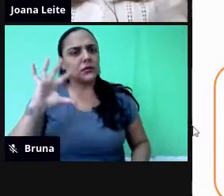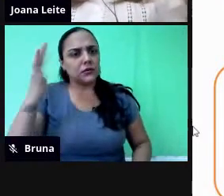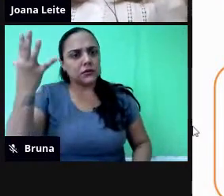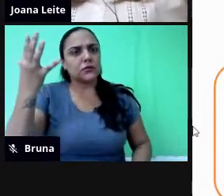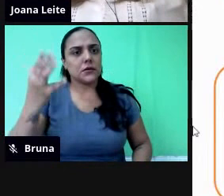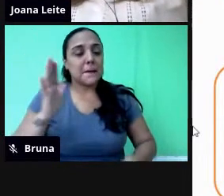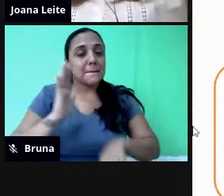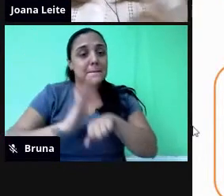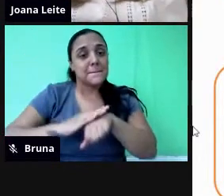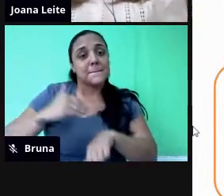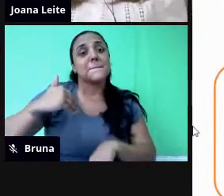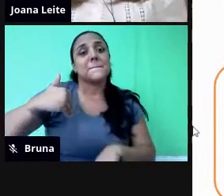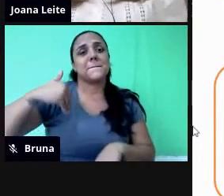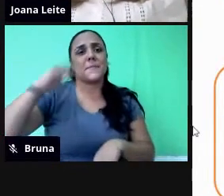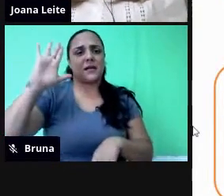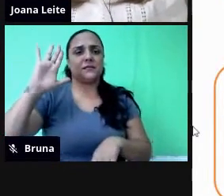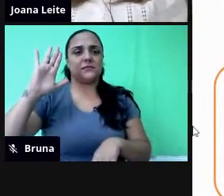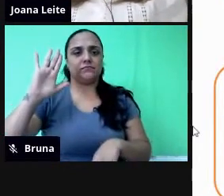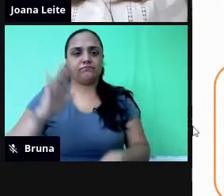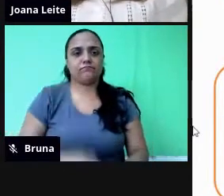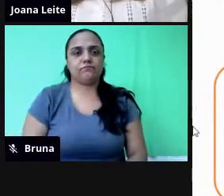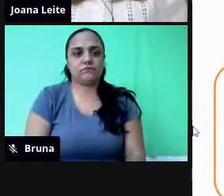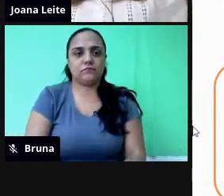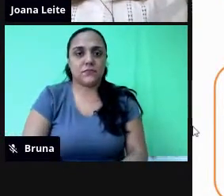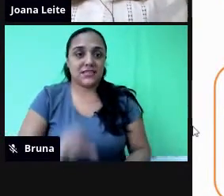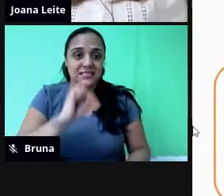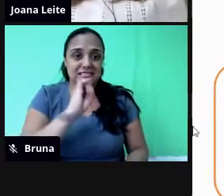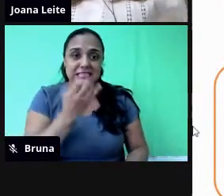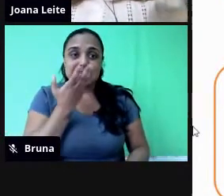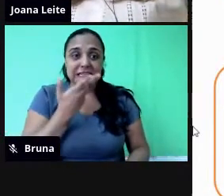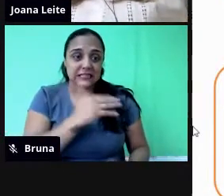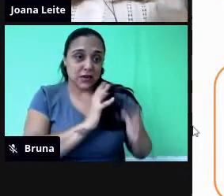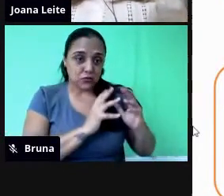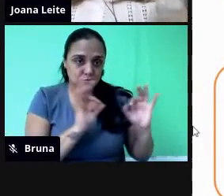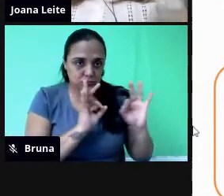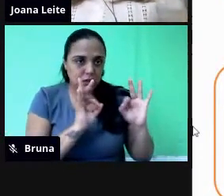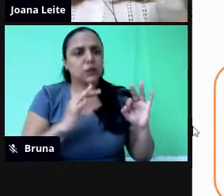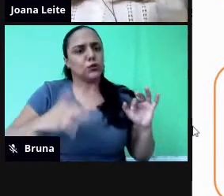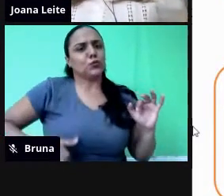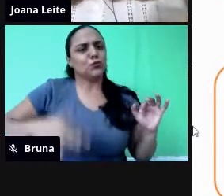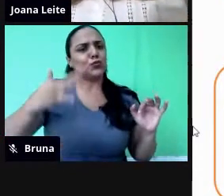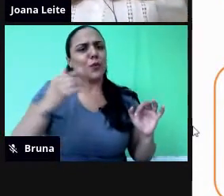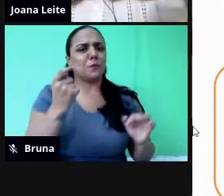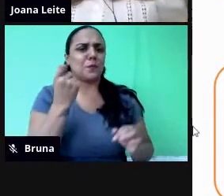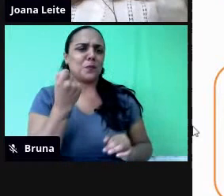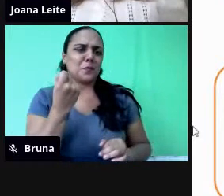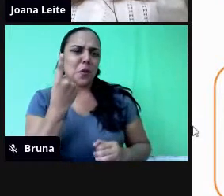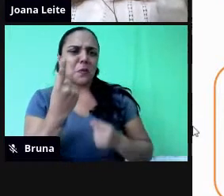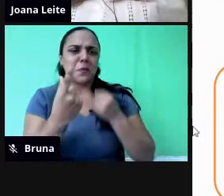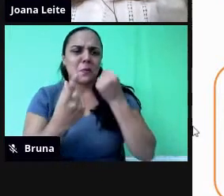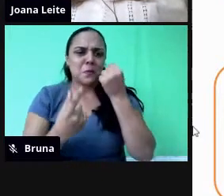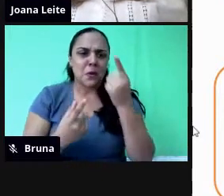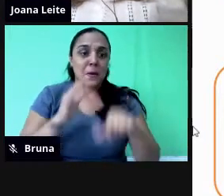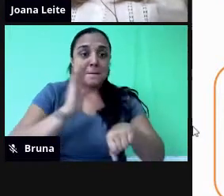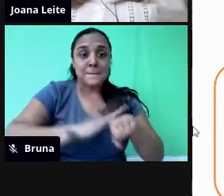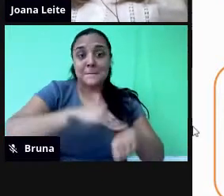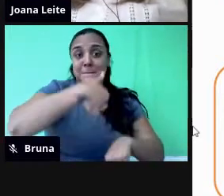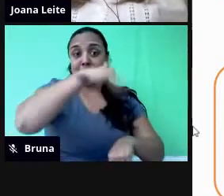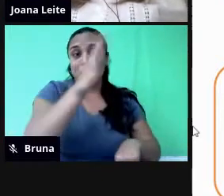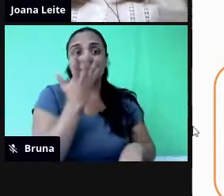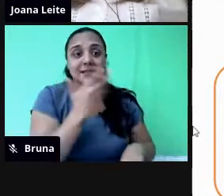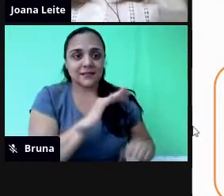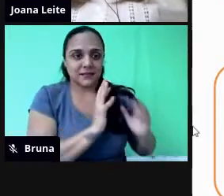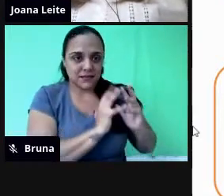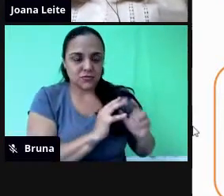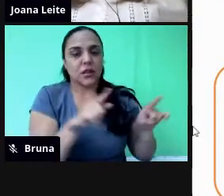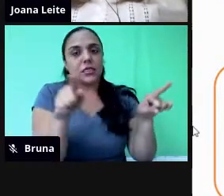prevalência é maior nessas crianças do que em crianças que não têm autismo. E existe também uma prevalência elevada de